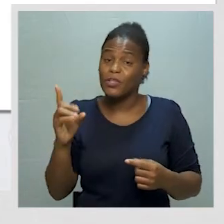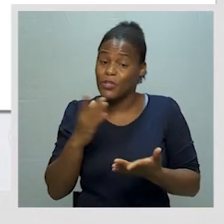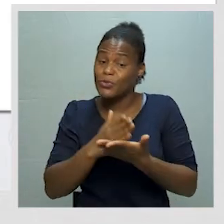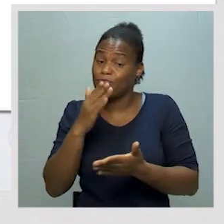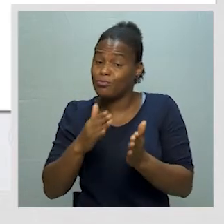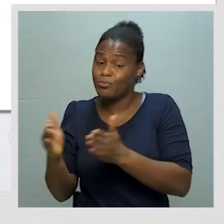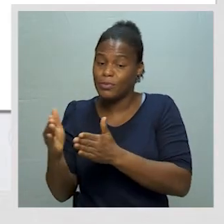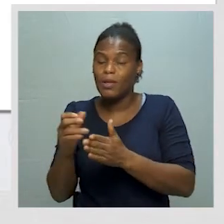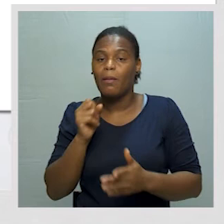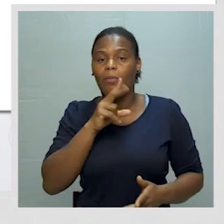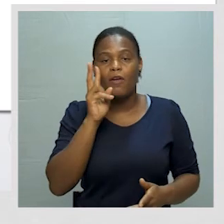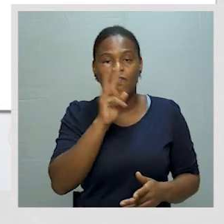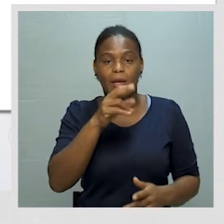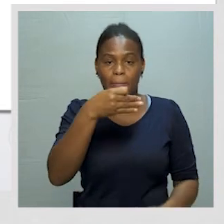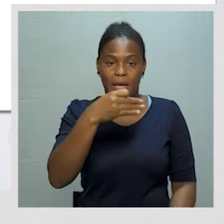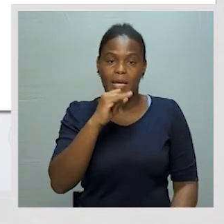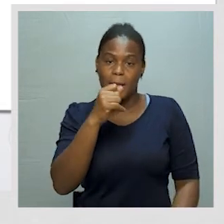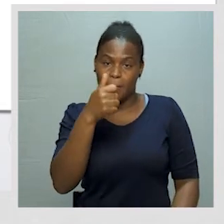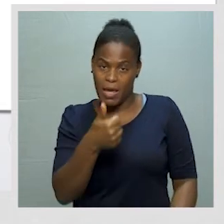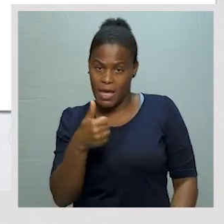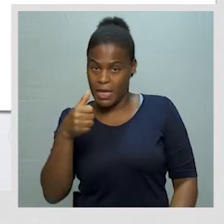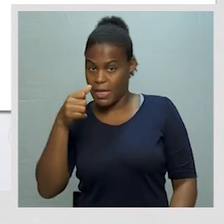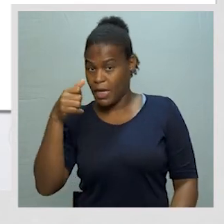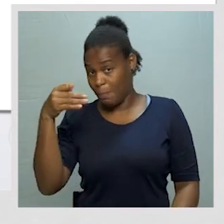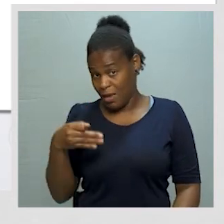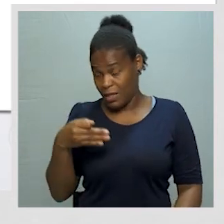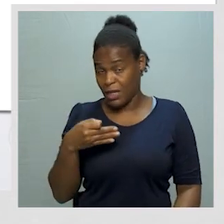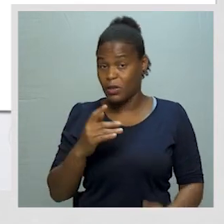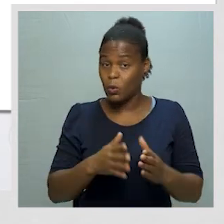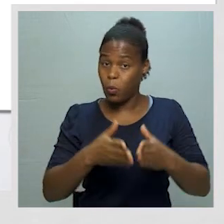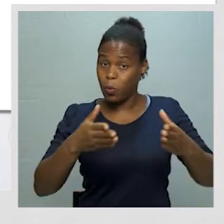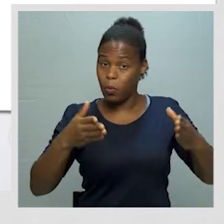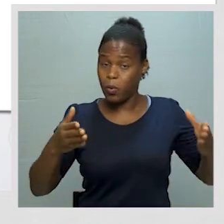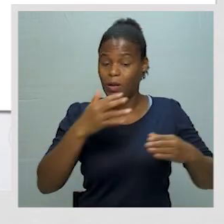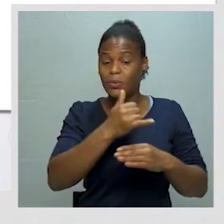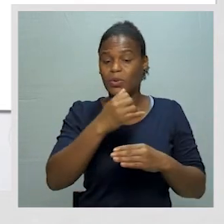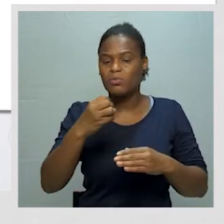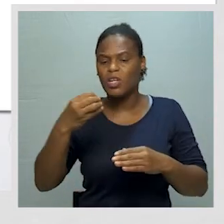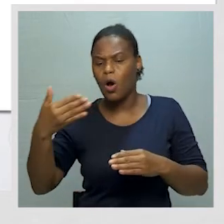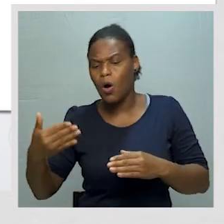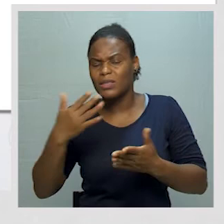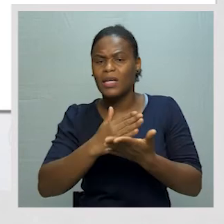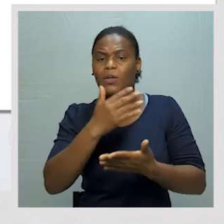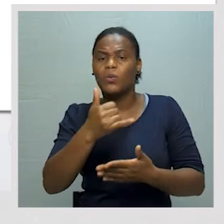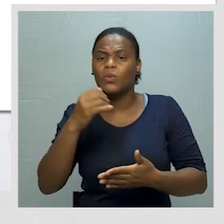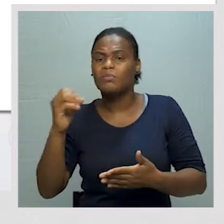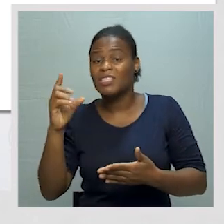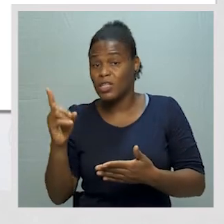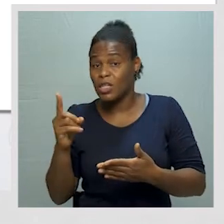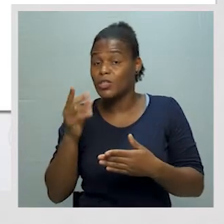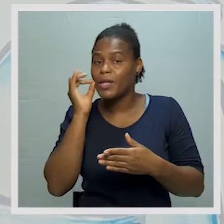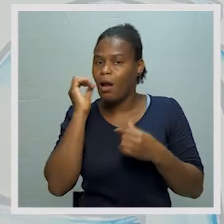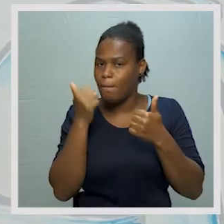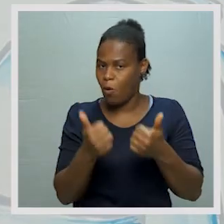ver que o PIB per capita tem estado a aumentar de 2011 a 2016 e isso é